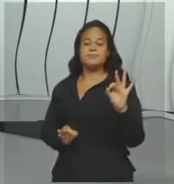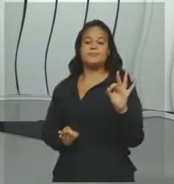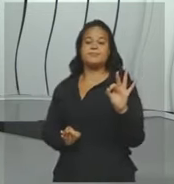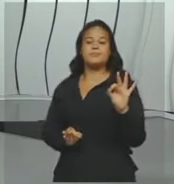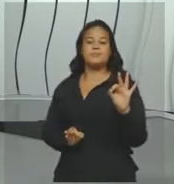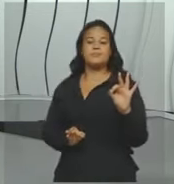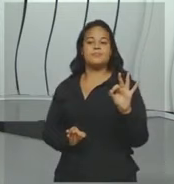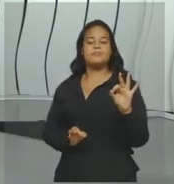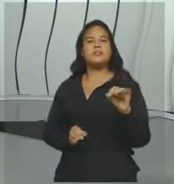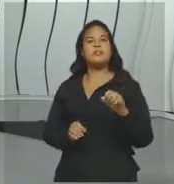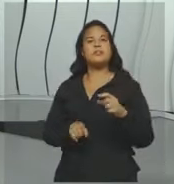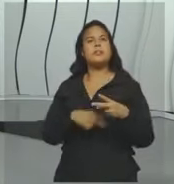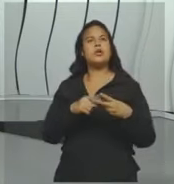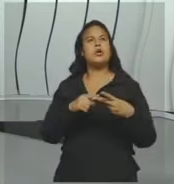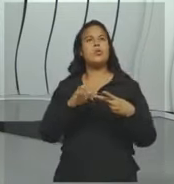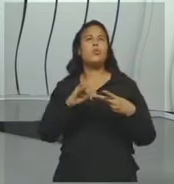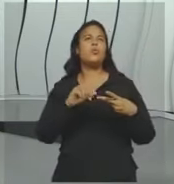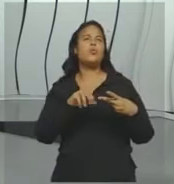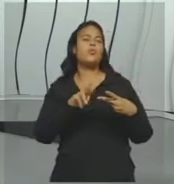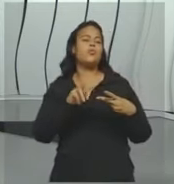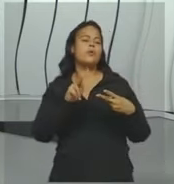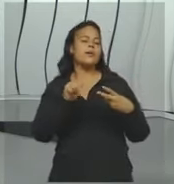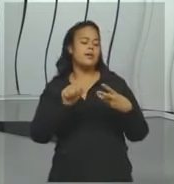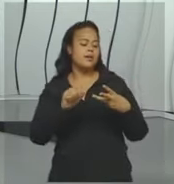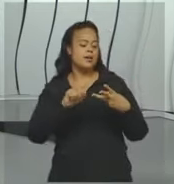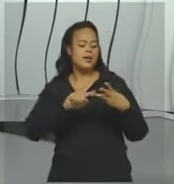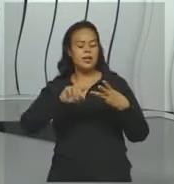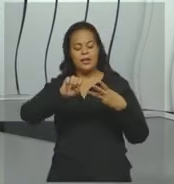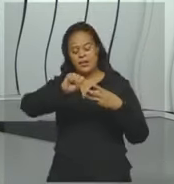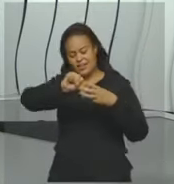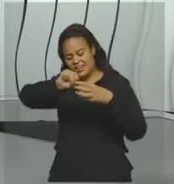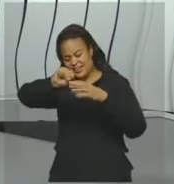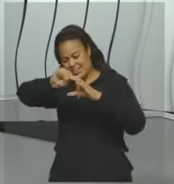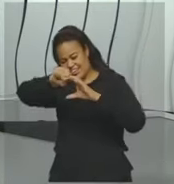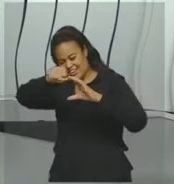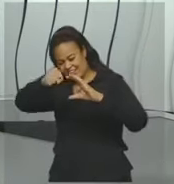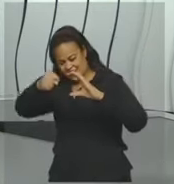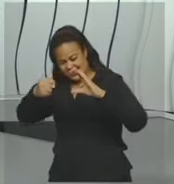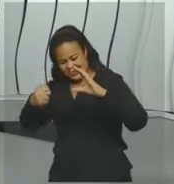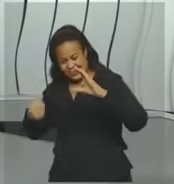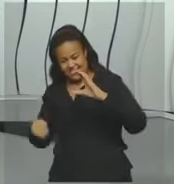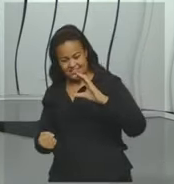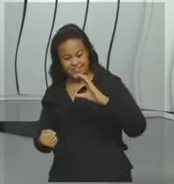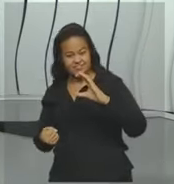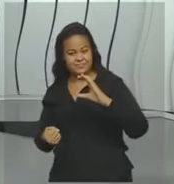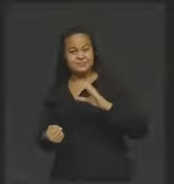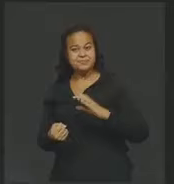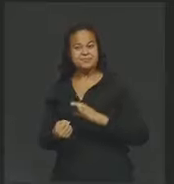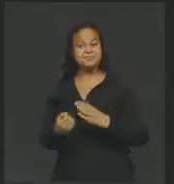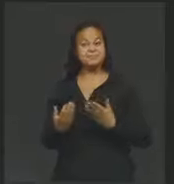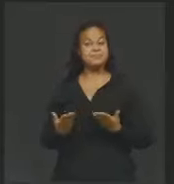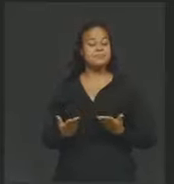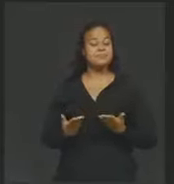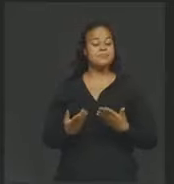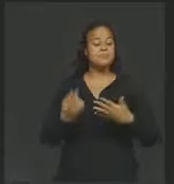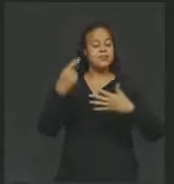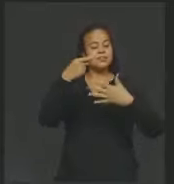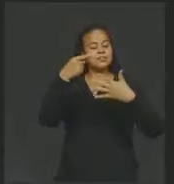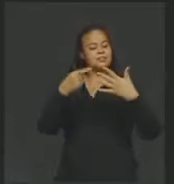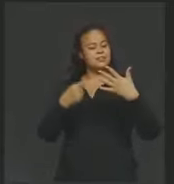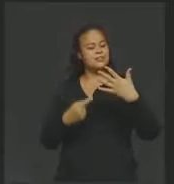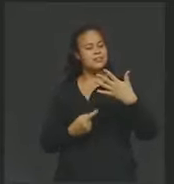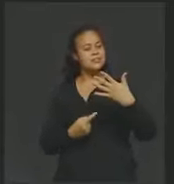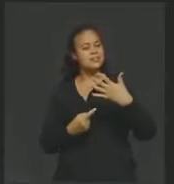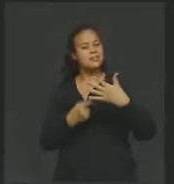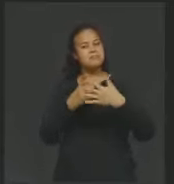na cunha e era mais nas roldanas fixas e móveis. É isso, aqui os pontos principais da aula de hoje. Nós falamos